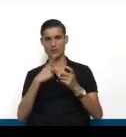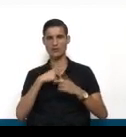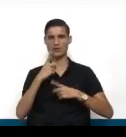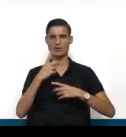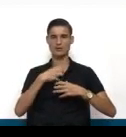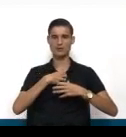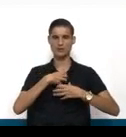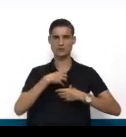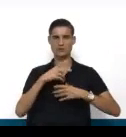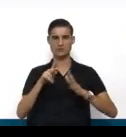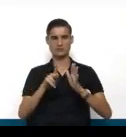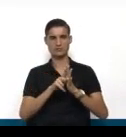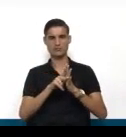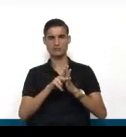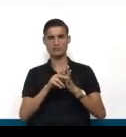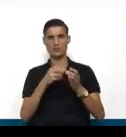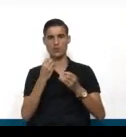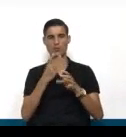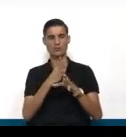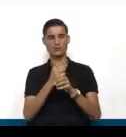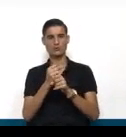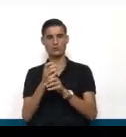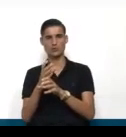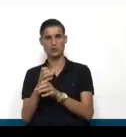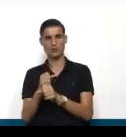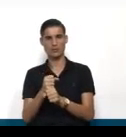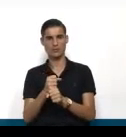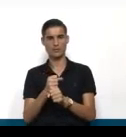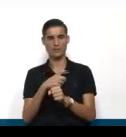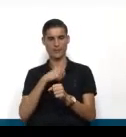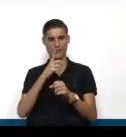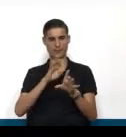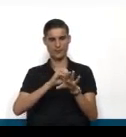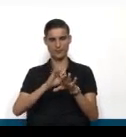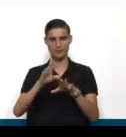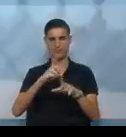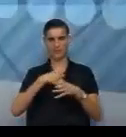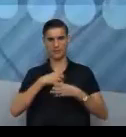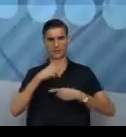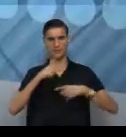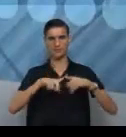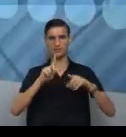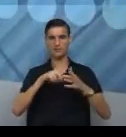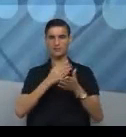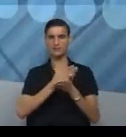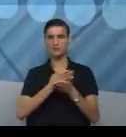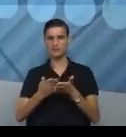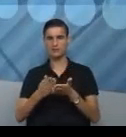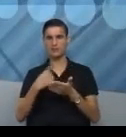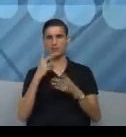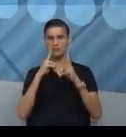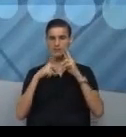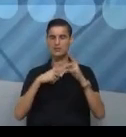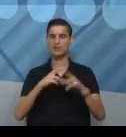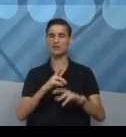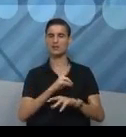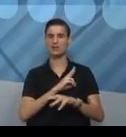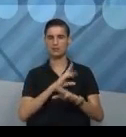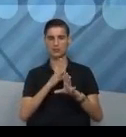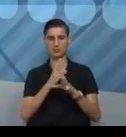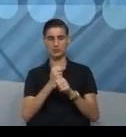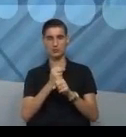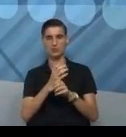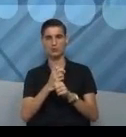uma função na forma de somas, tá? Quando a gente tiver uma função logo na condição inicial e ela está sendo representada